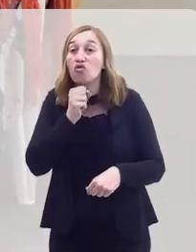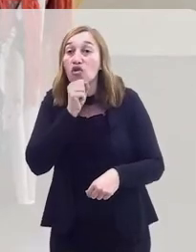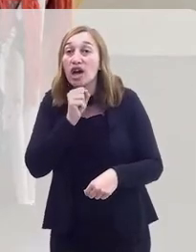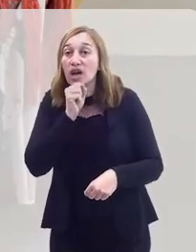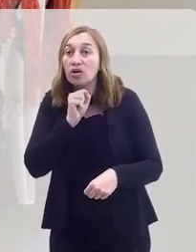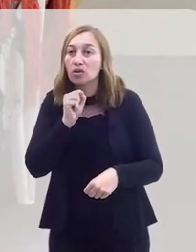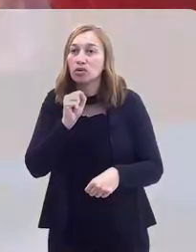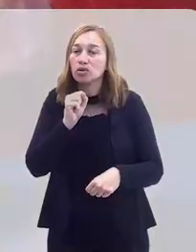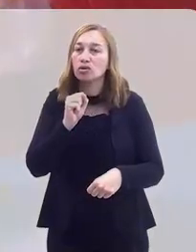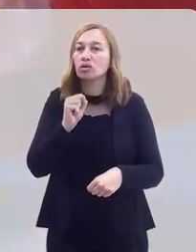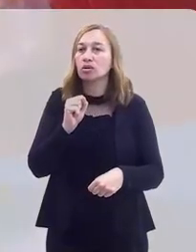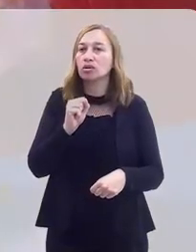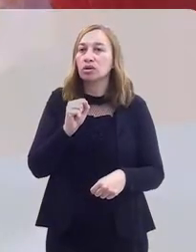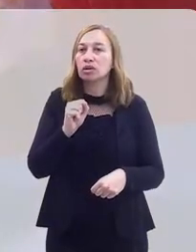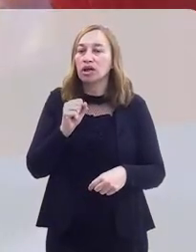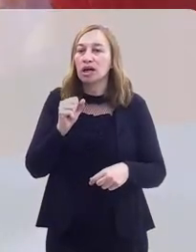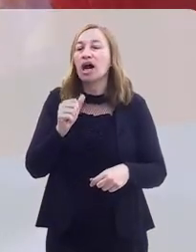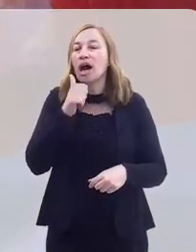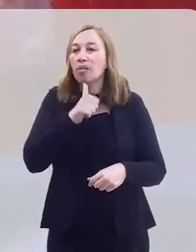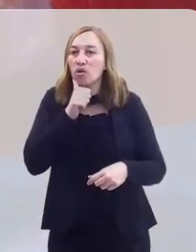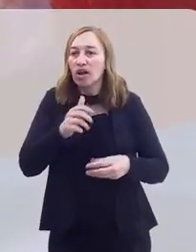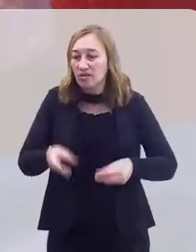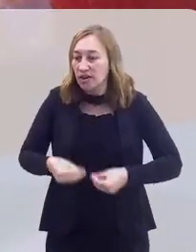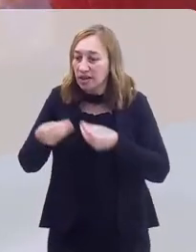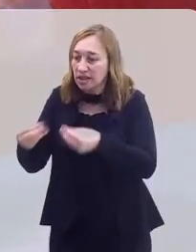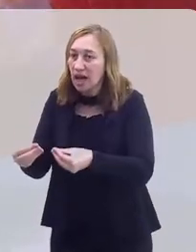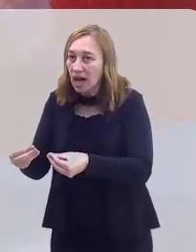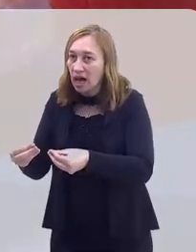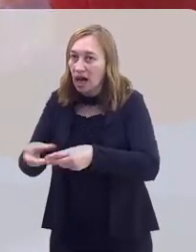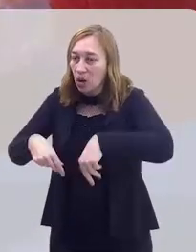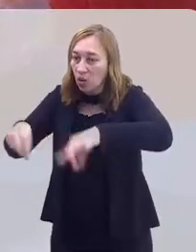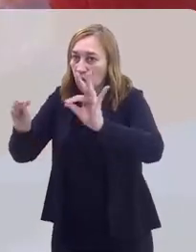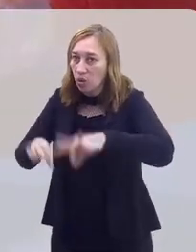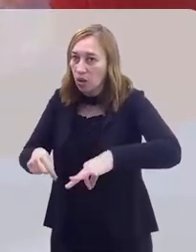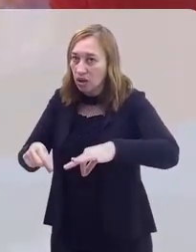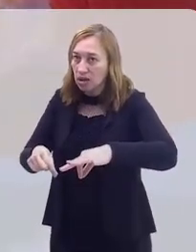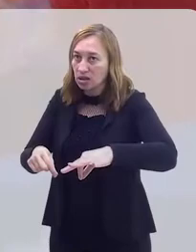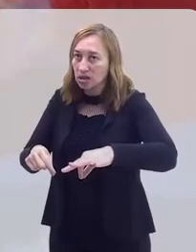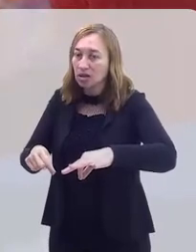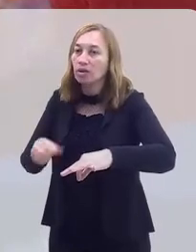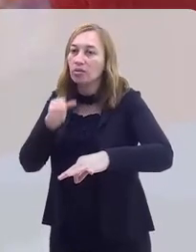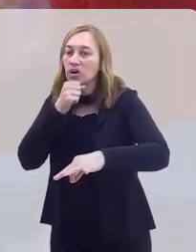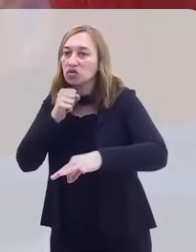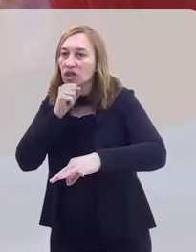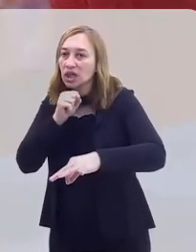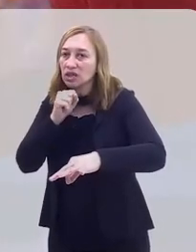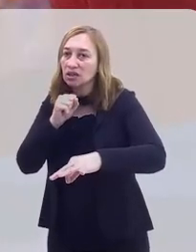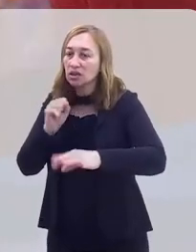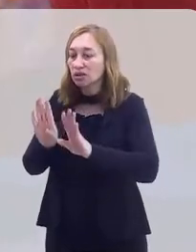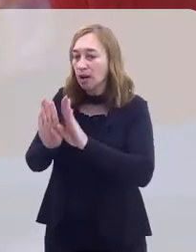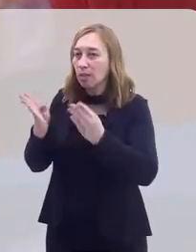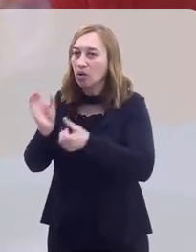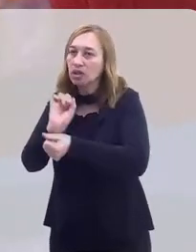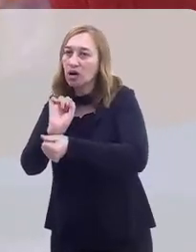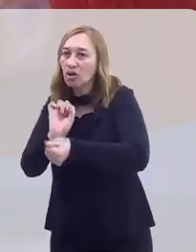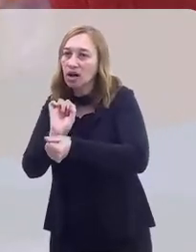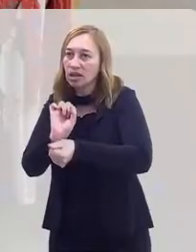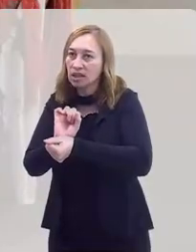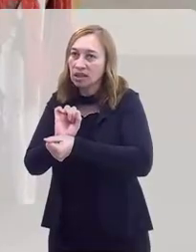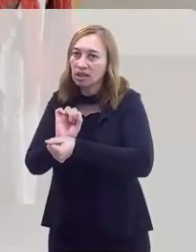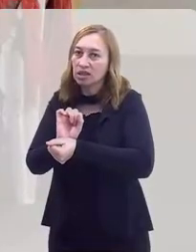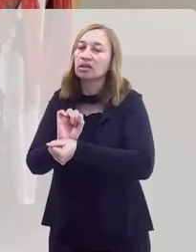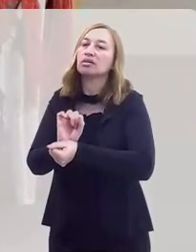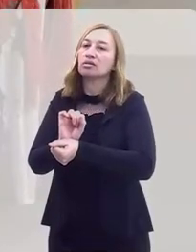Quem levaria o lenço não é o homem, é a mulher. Ela que vai entregar o lenço para as anciões que estão ali